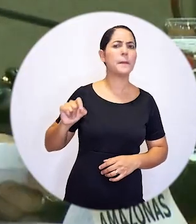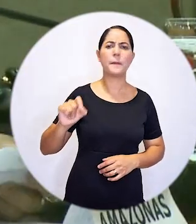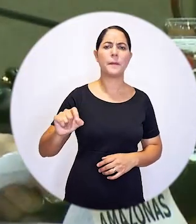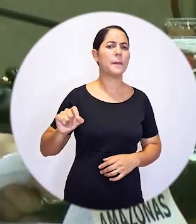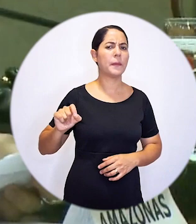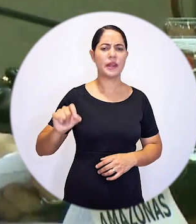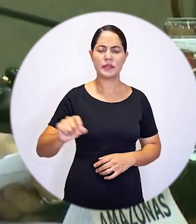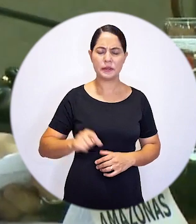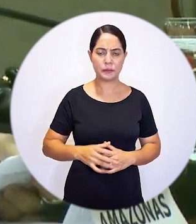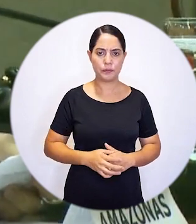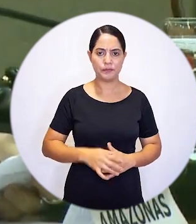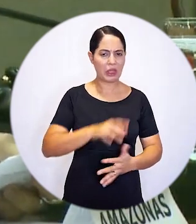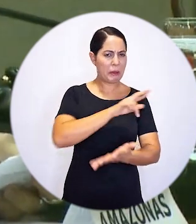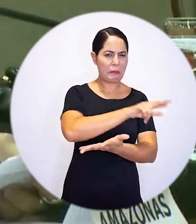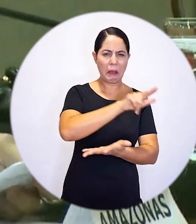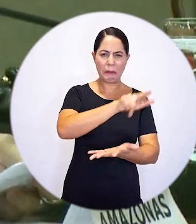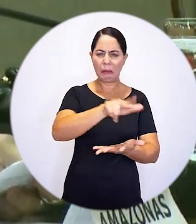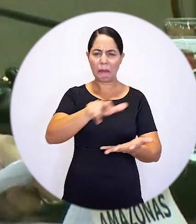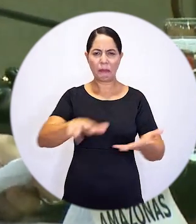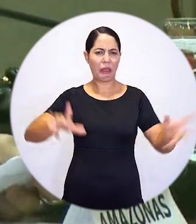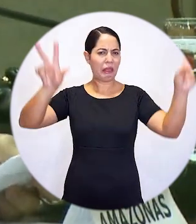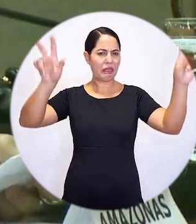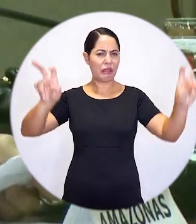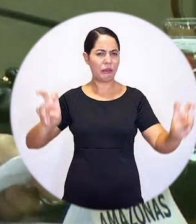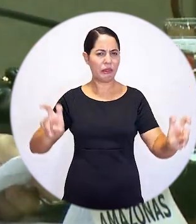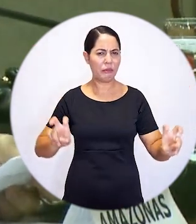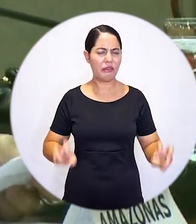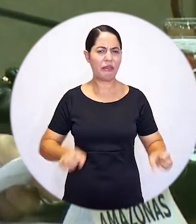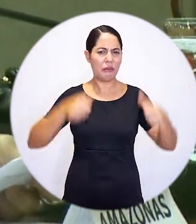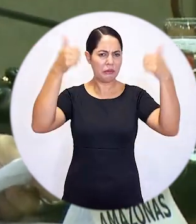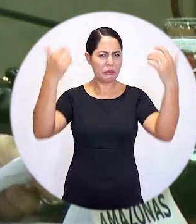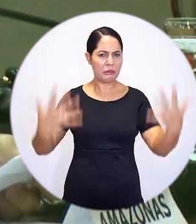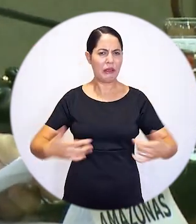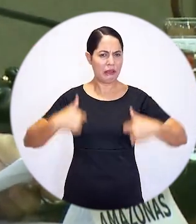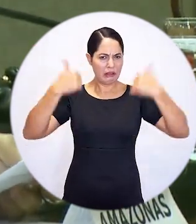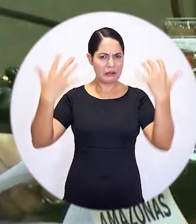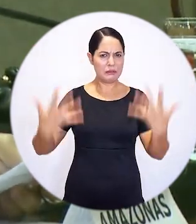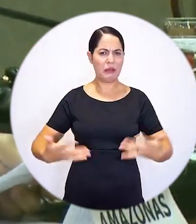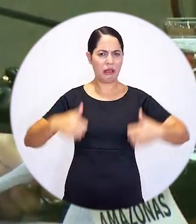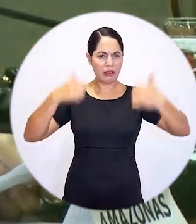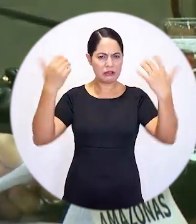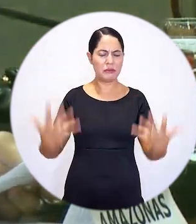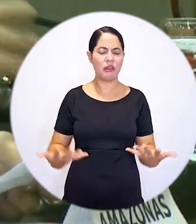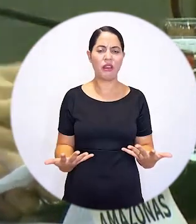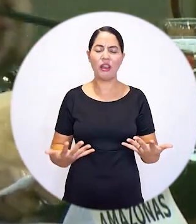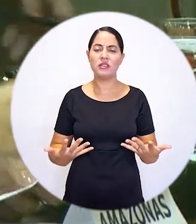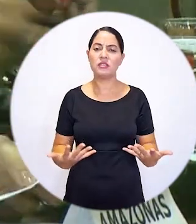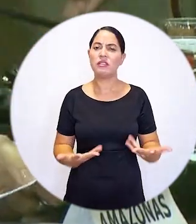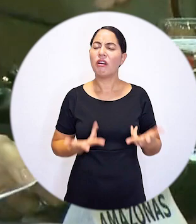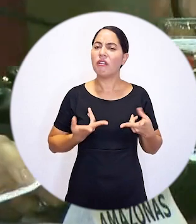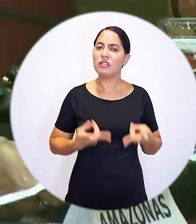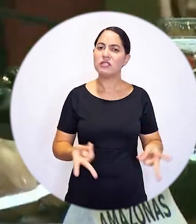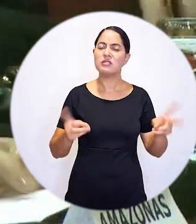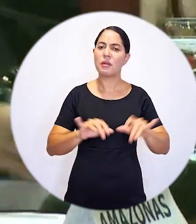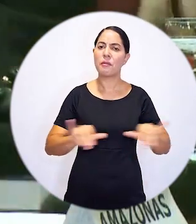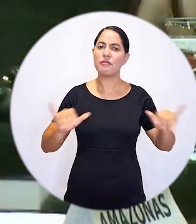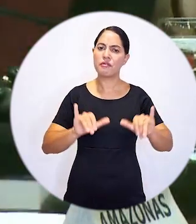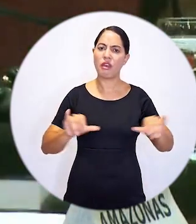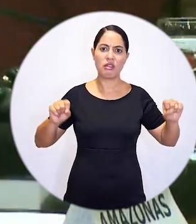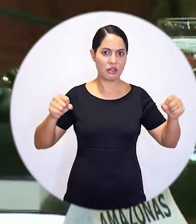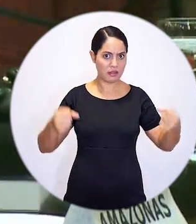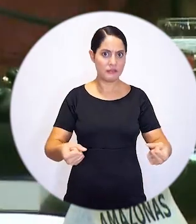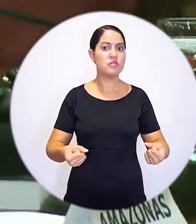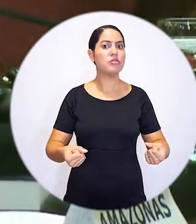muita concretização de tudo que era falado, tudo que era que foi